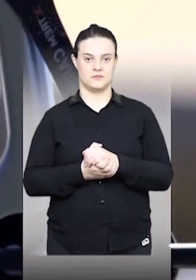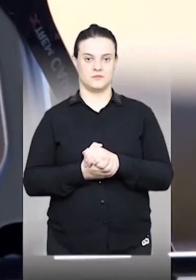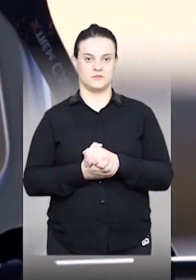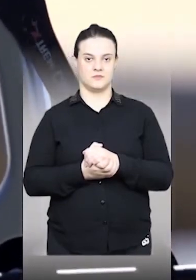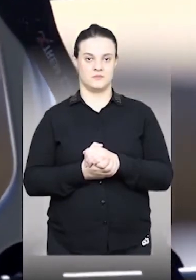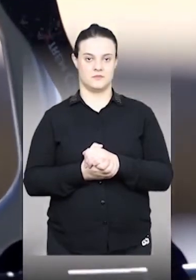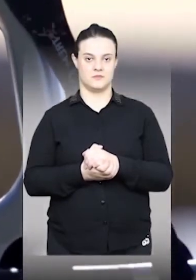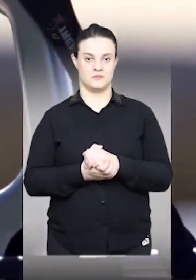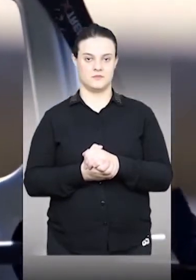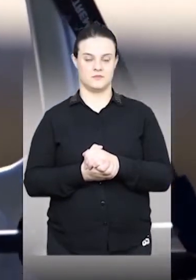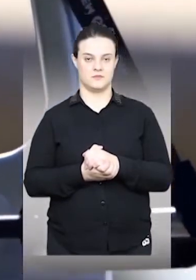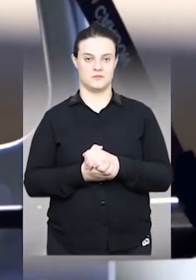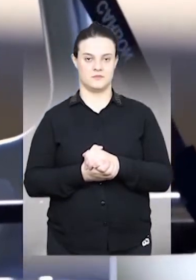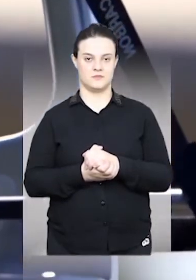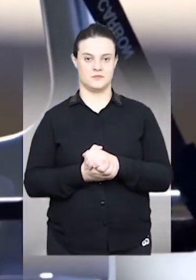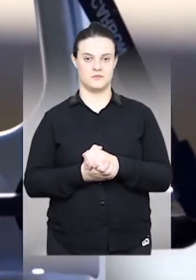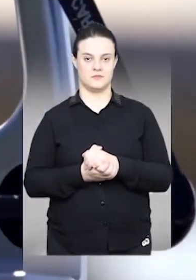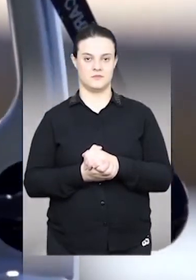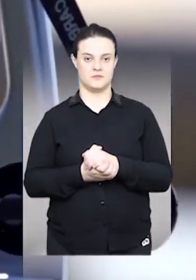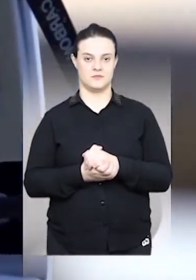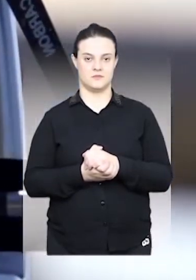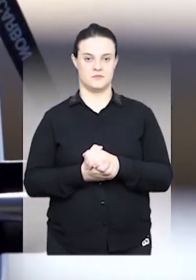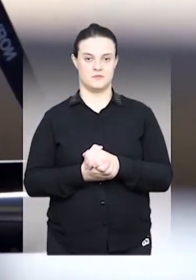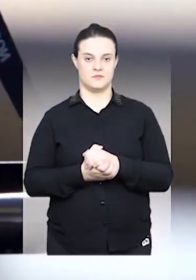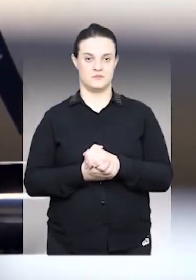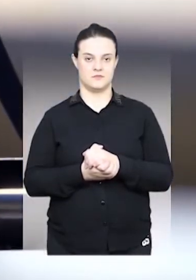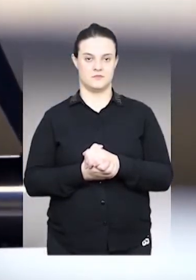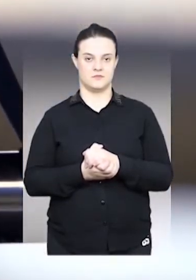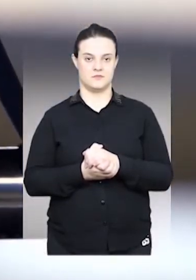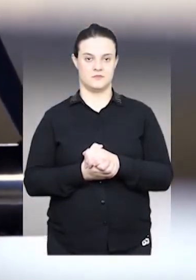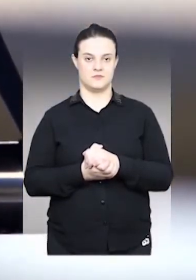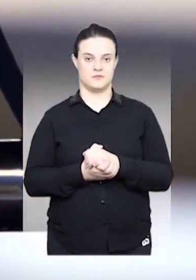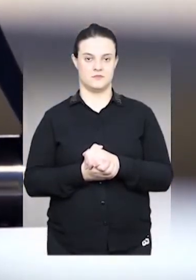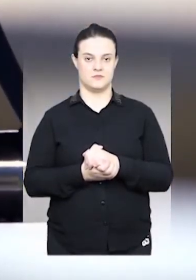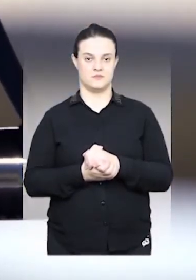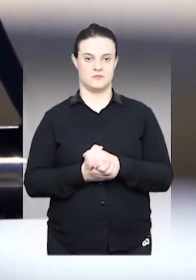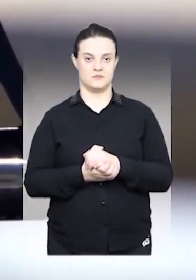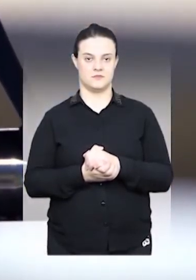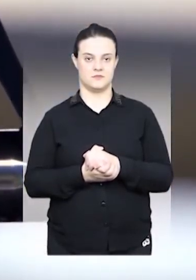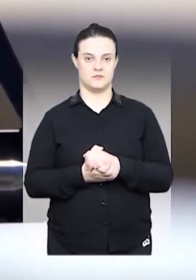Levanta o arco, tensiona a corda até tocar seus lábios, faz a mira e libera o disparo.